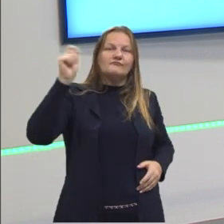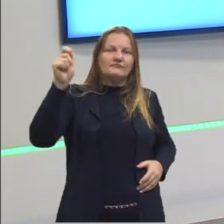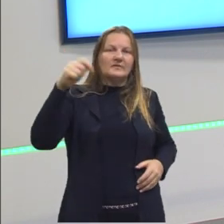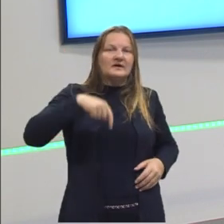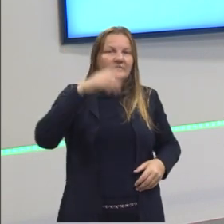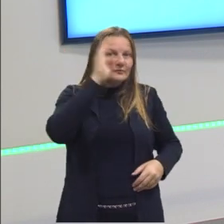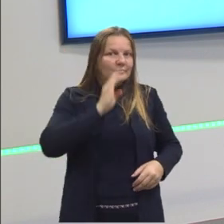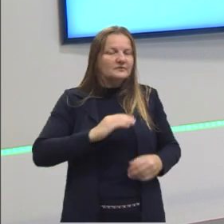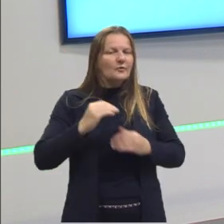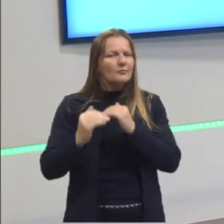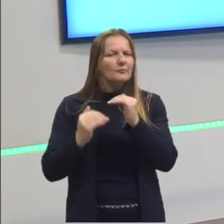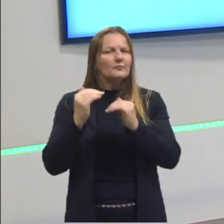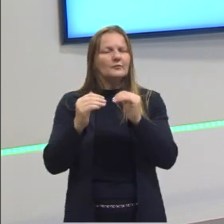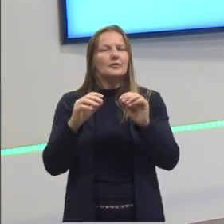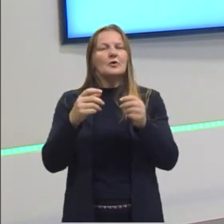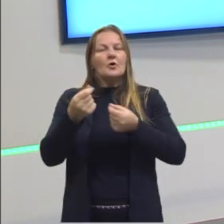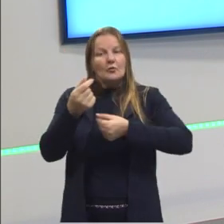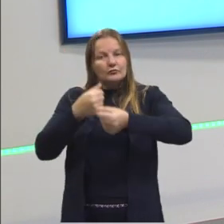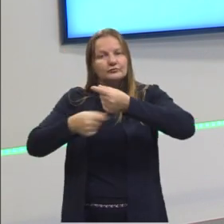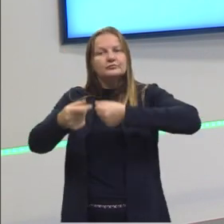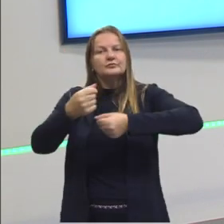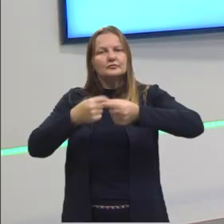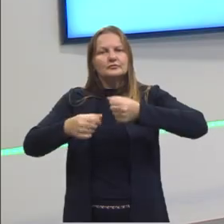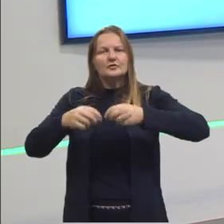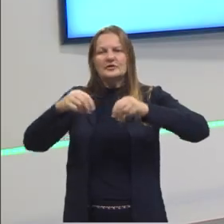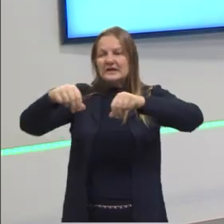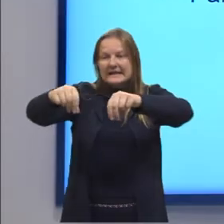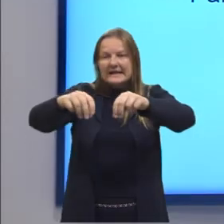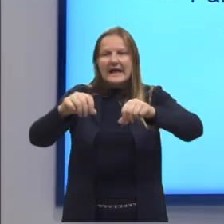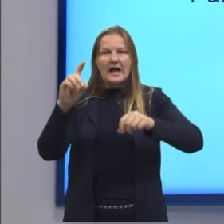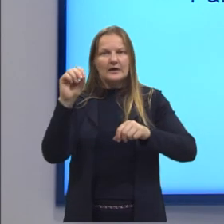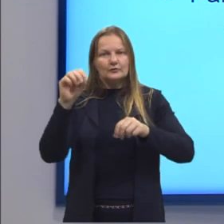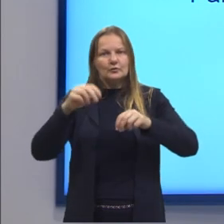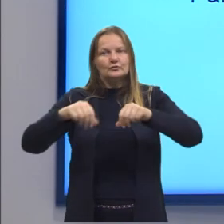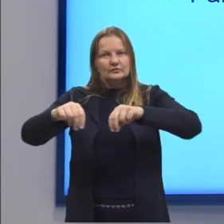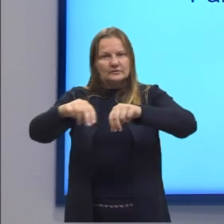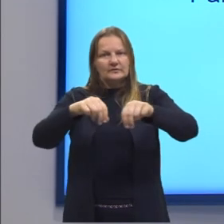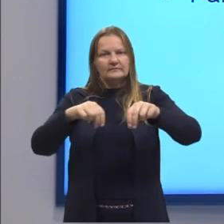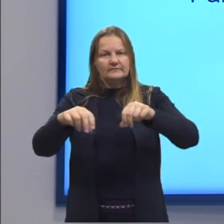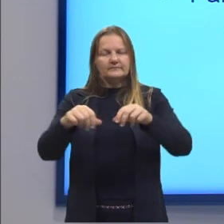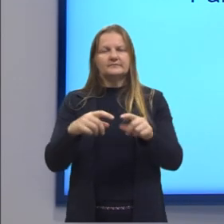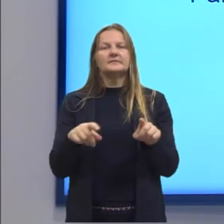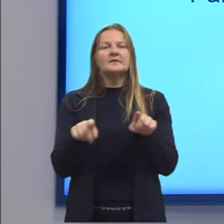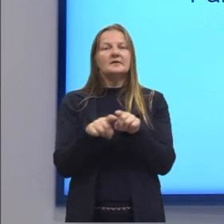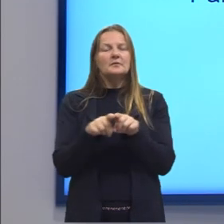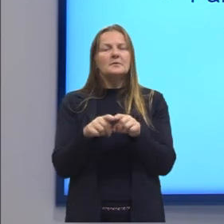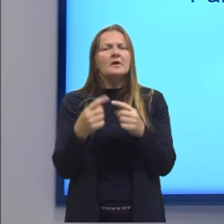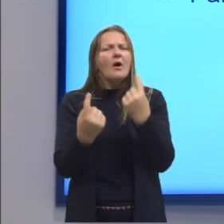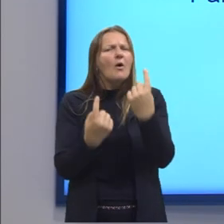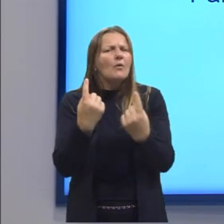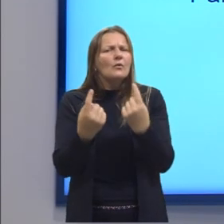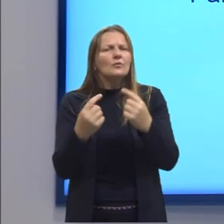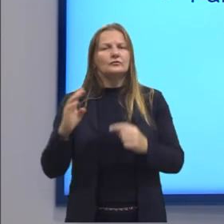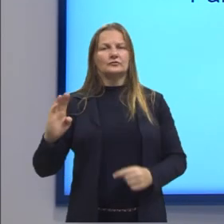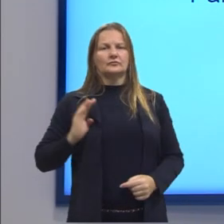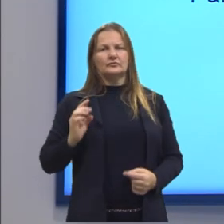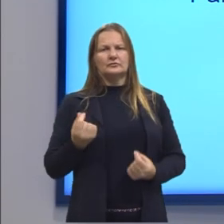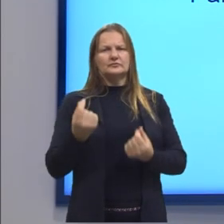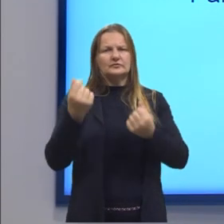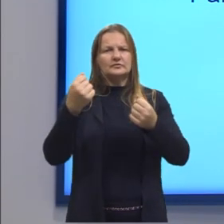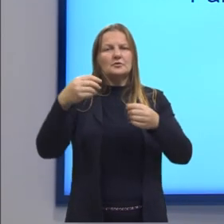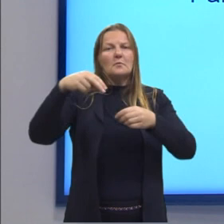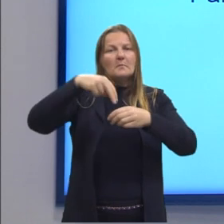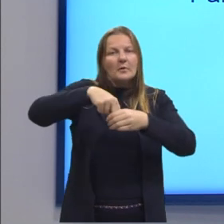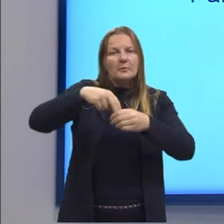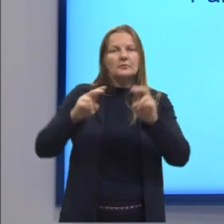Brasil principalmente tão Comerciantes latifundiários né do grandes donos de terra e uma espécie de uma burguesia Urbana